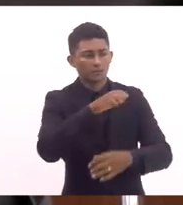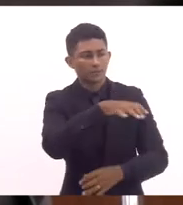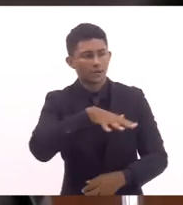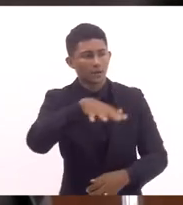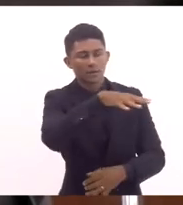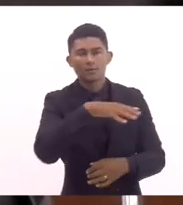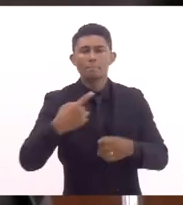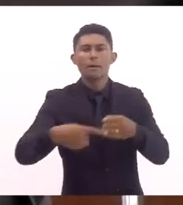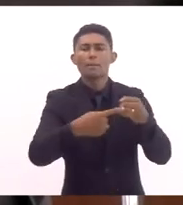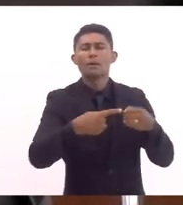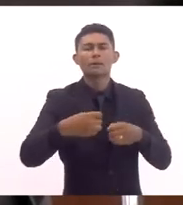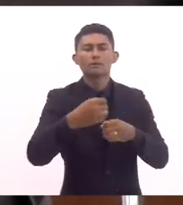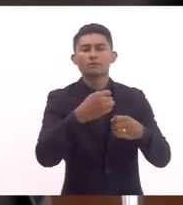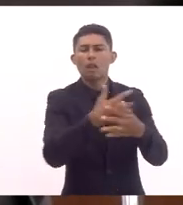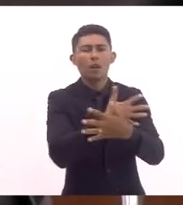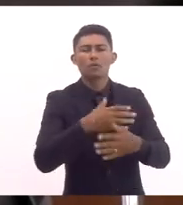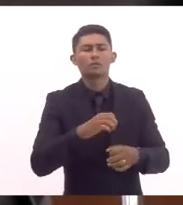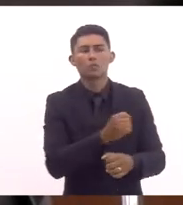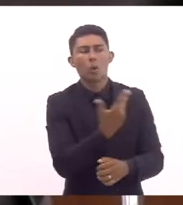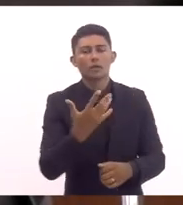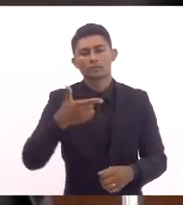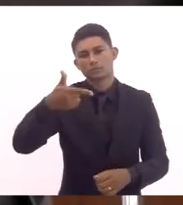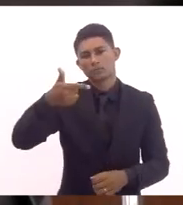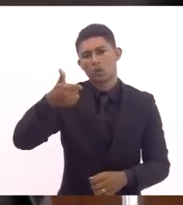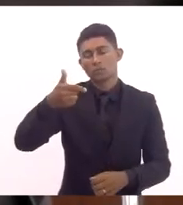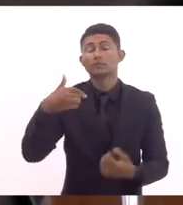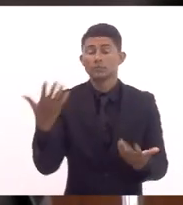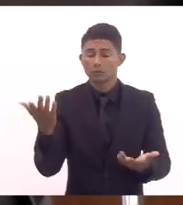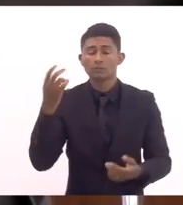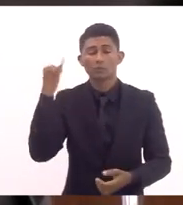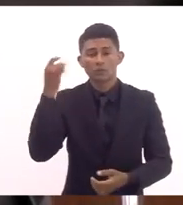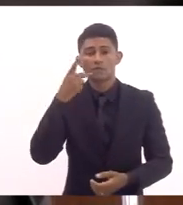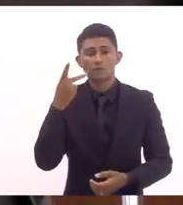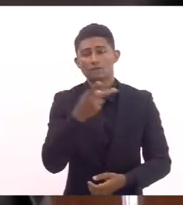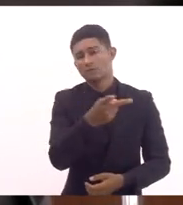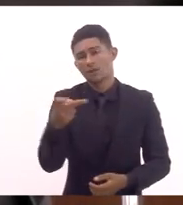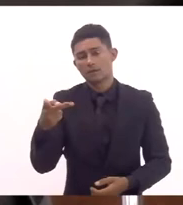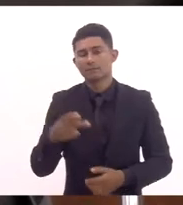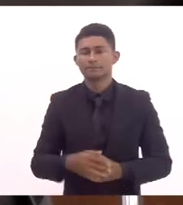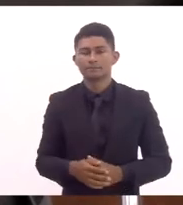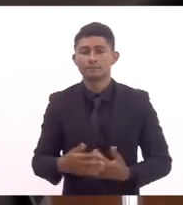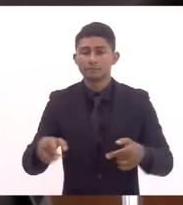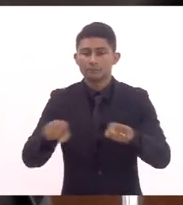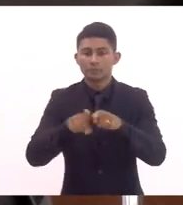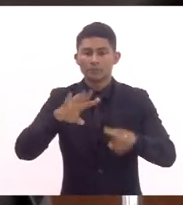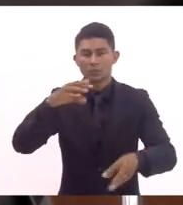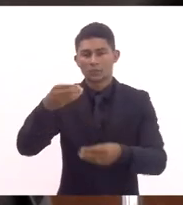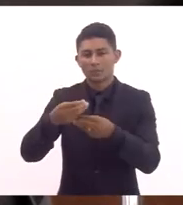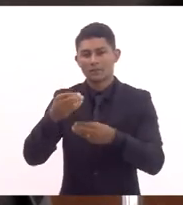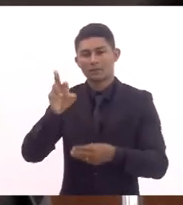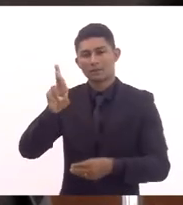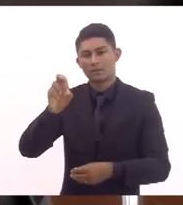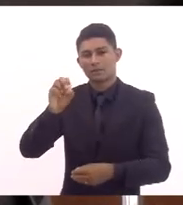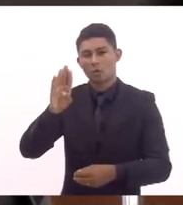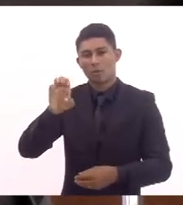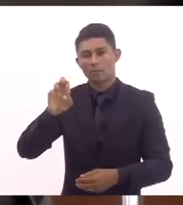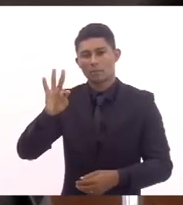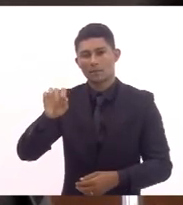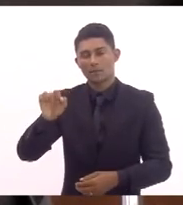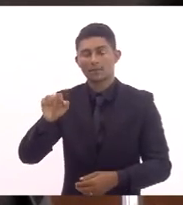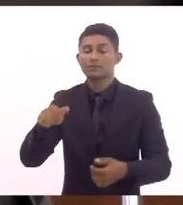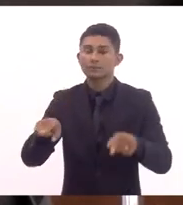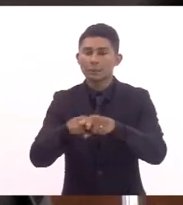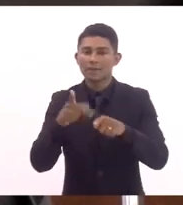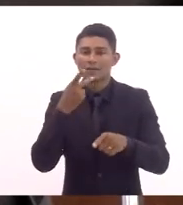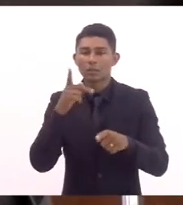região então achei importante lembrar isso é complementando um pouco a fala da Roberta Calábria e falando um pouco